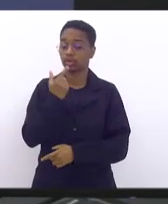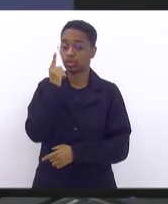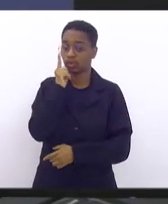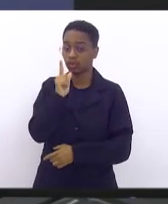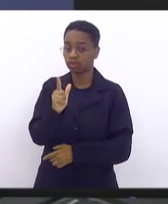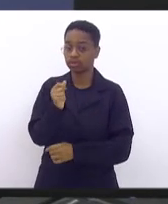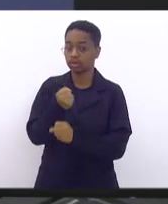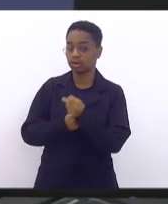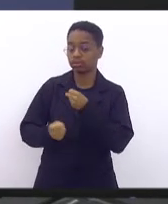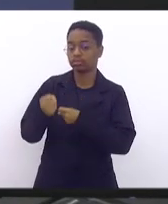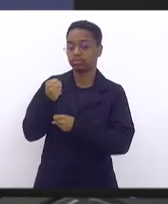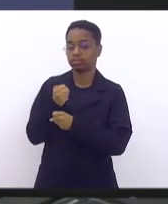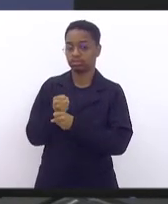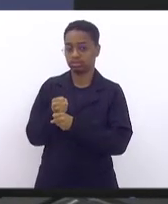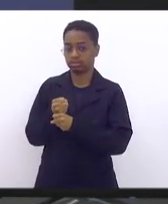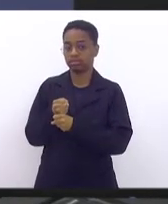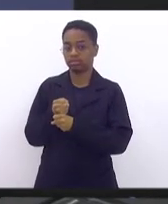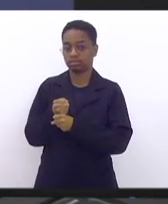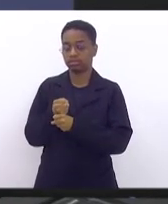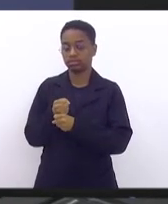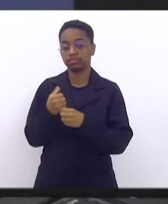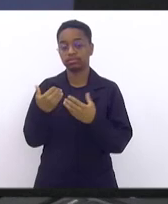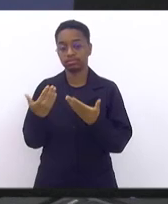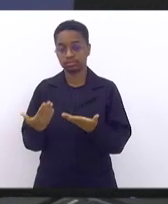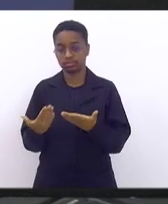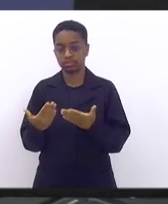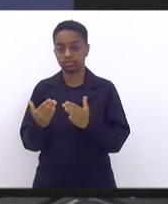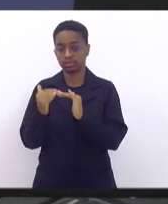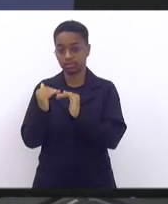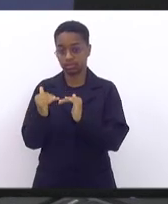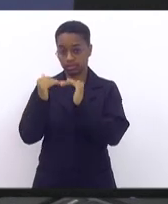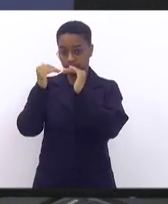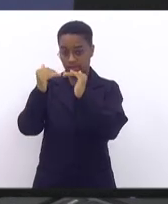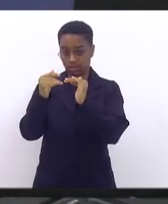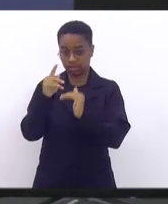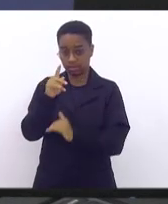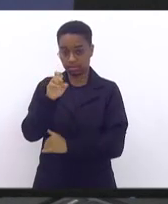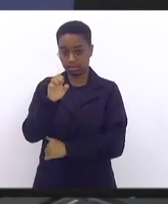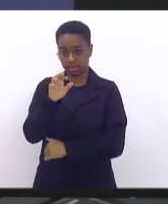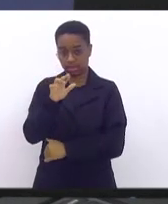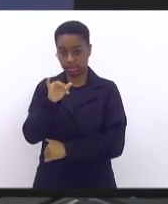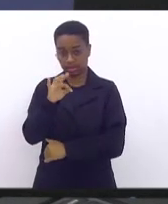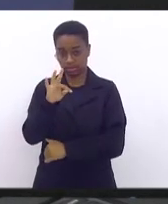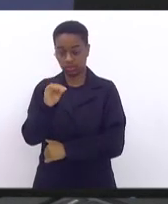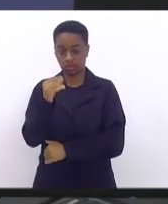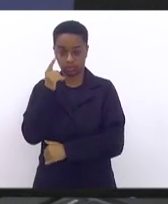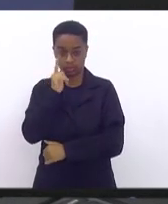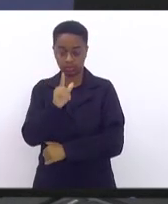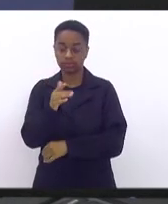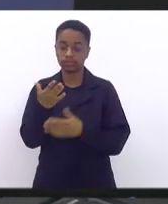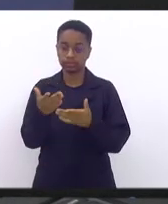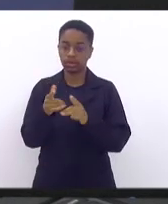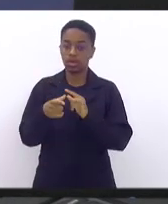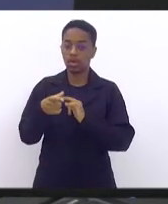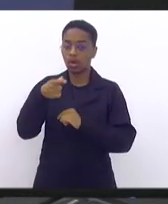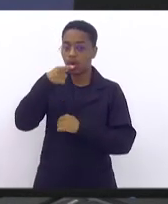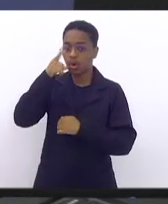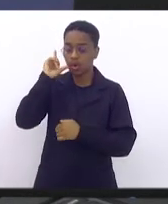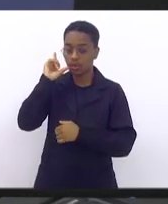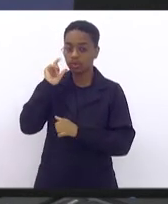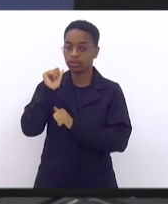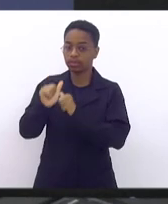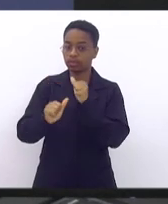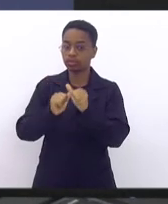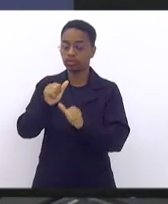do ano passado, então, um superintendente perito. Ontem nós tivemos a mudança, a posse do